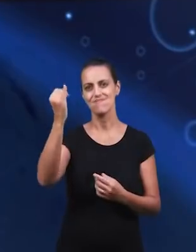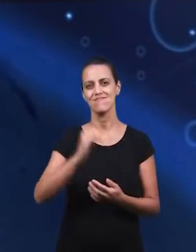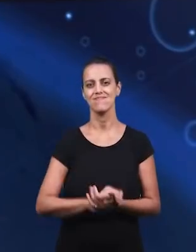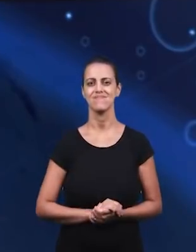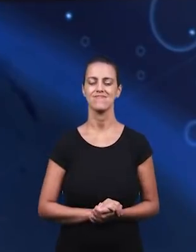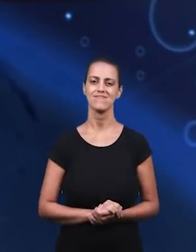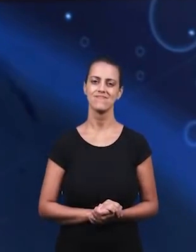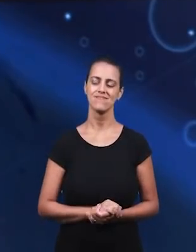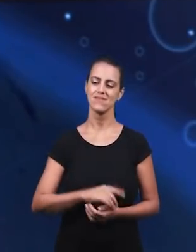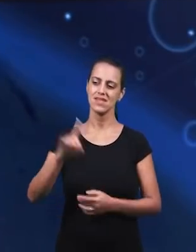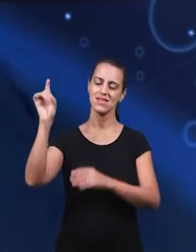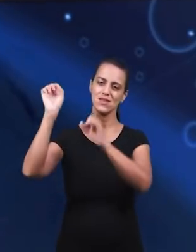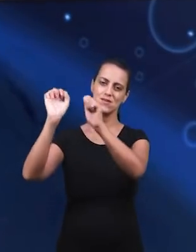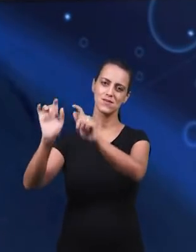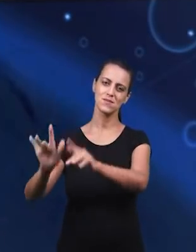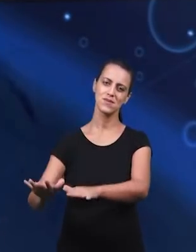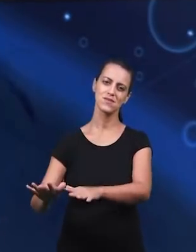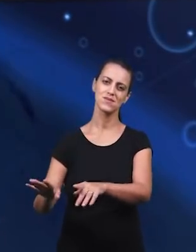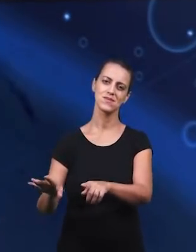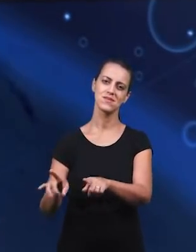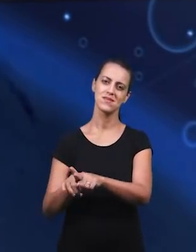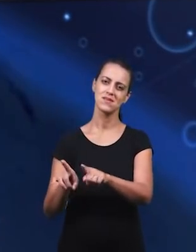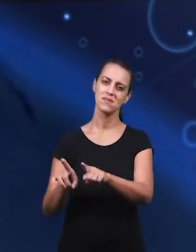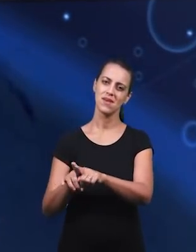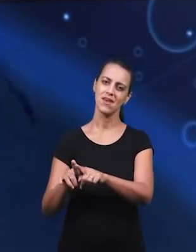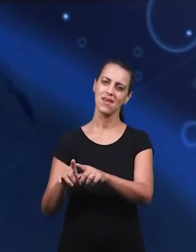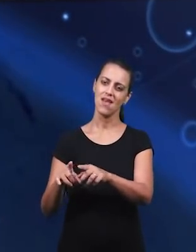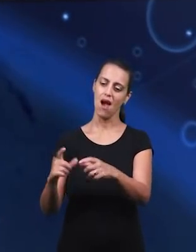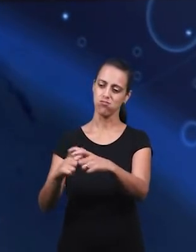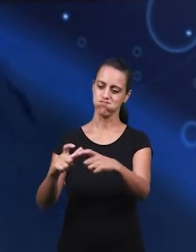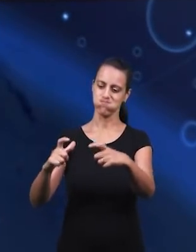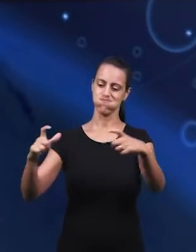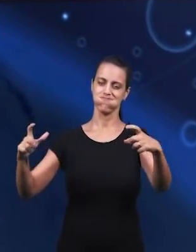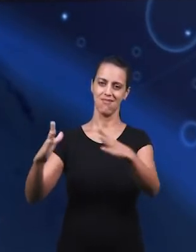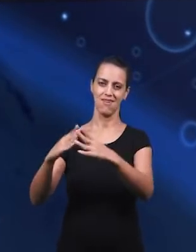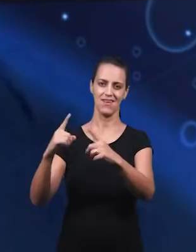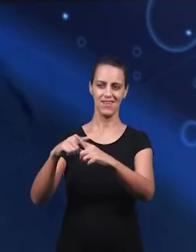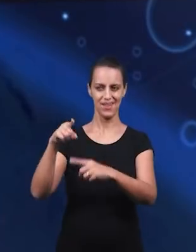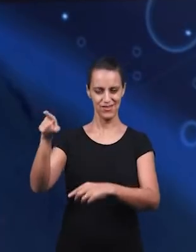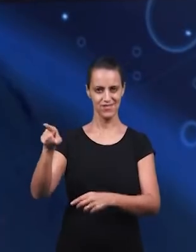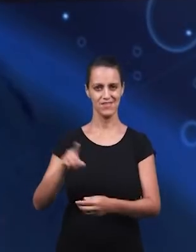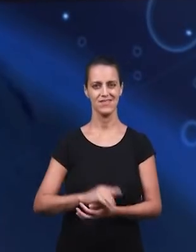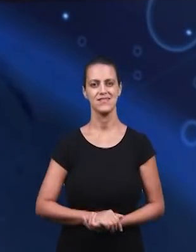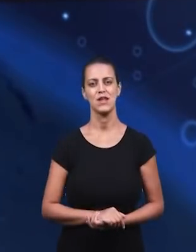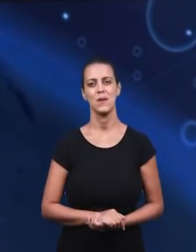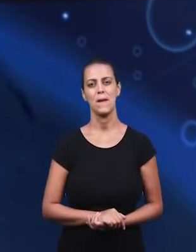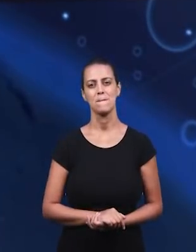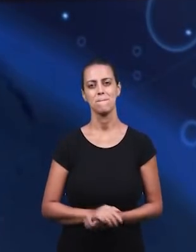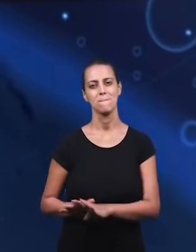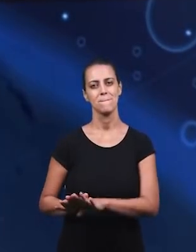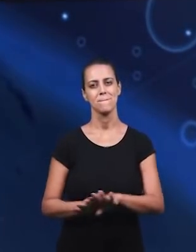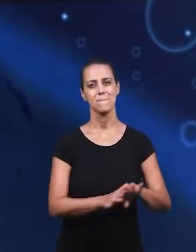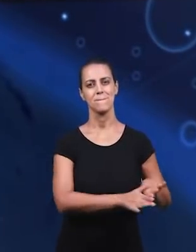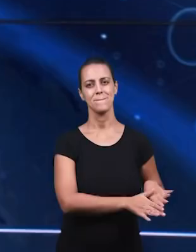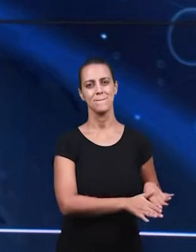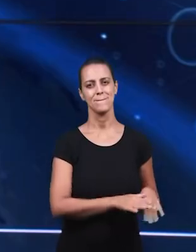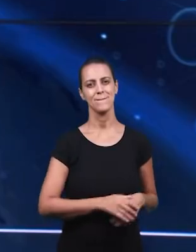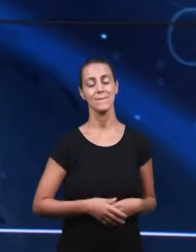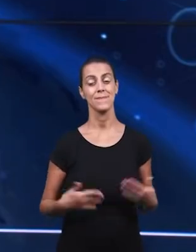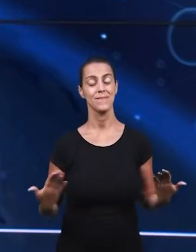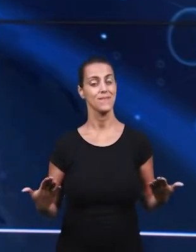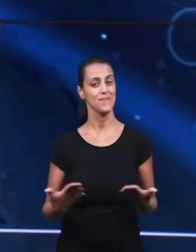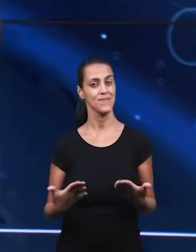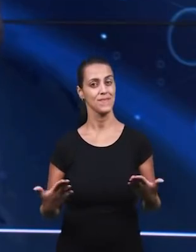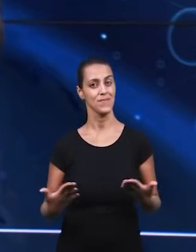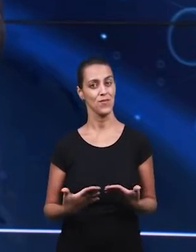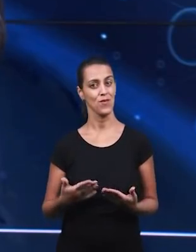aí na sua igreja. Que Deus abençoe e multiplique grandemente essa igreja aí em Vancouver. Muito bem, irmãos, nós vamos agora